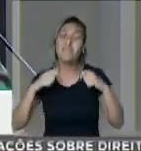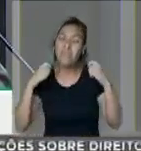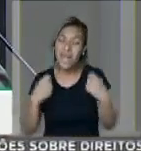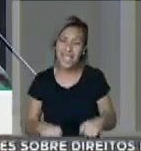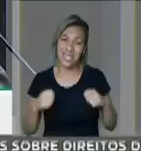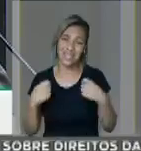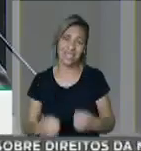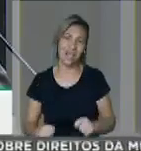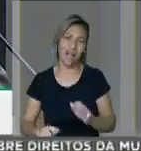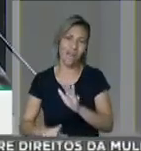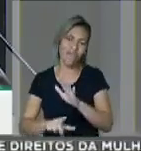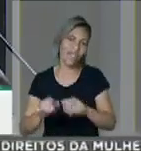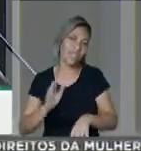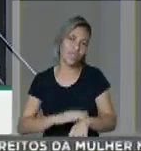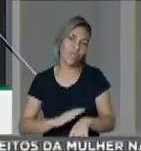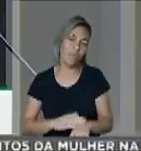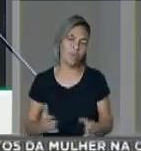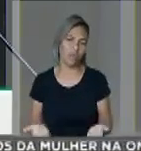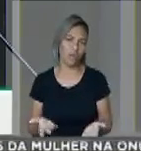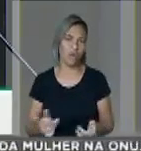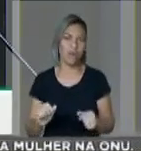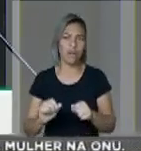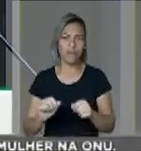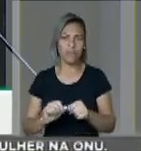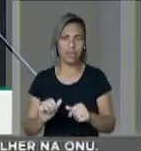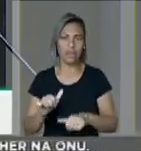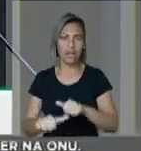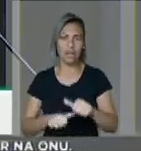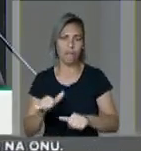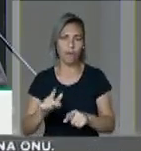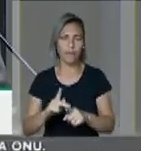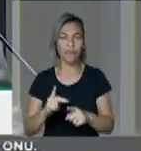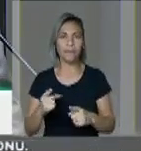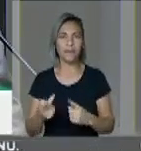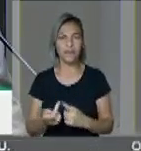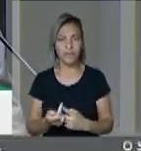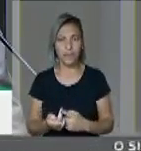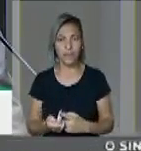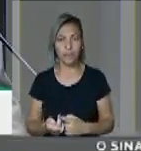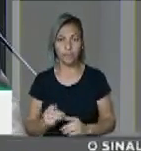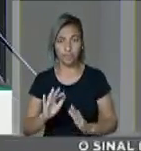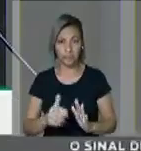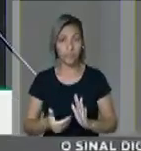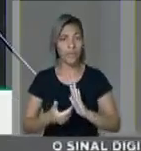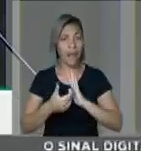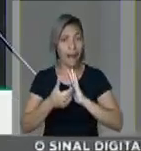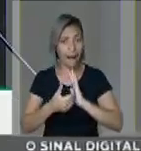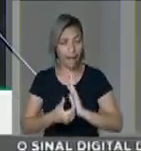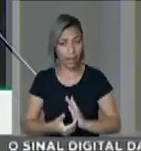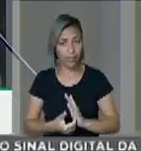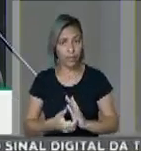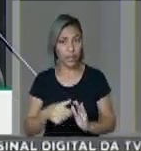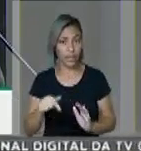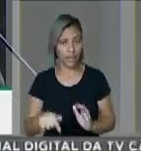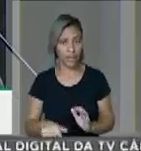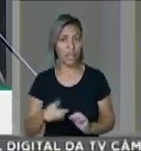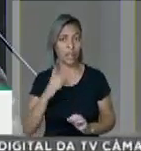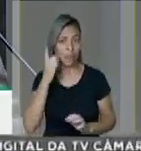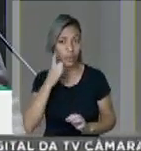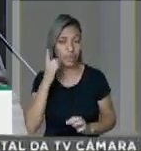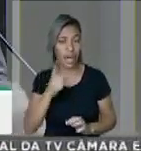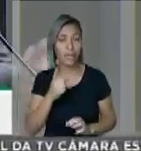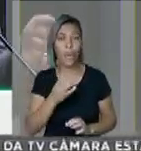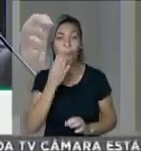absolutamente necessário para este momento, e a Câmara dos Deputados, capitaneada pelo presidente Rodrigo